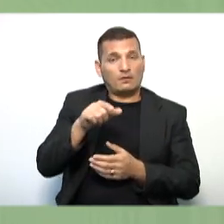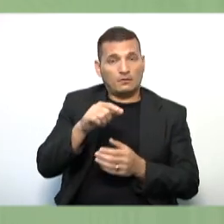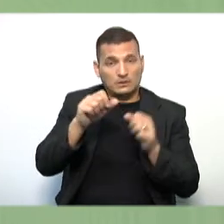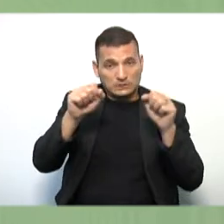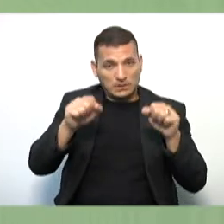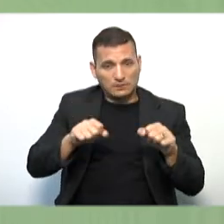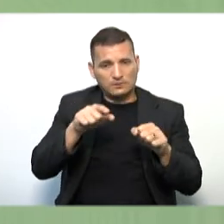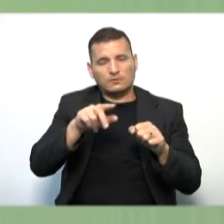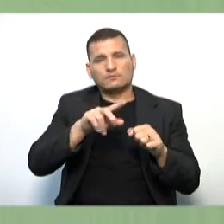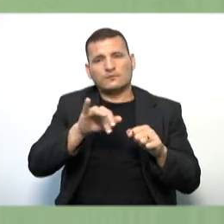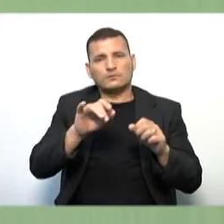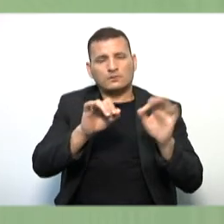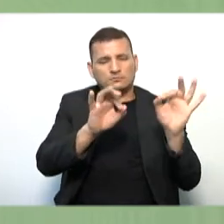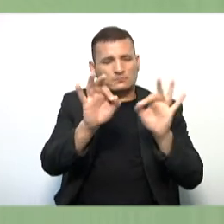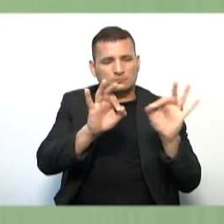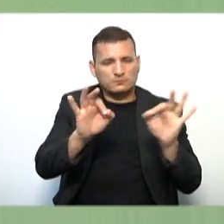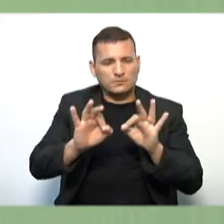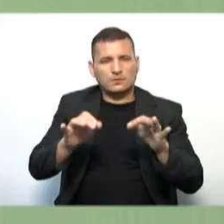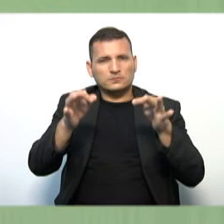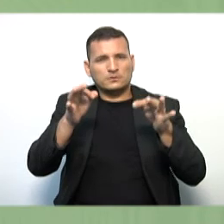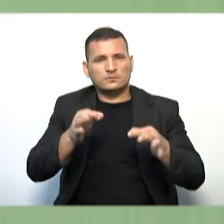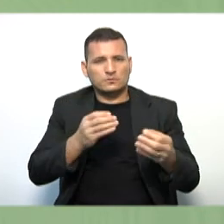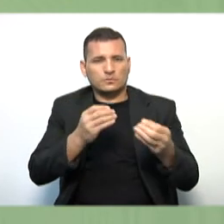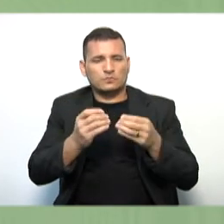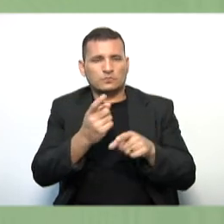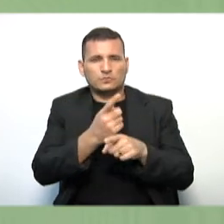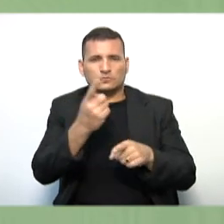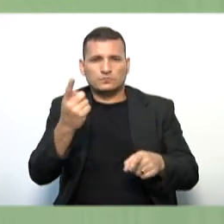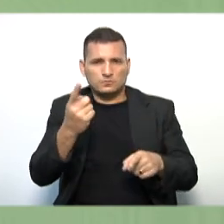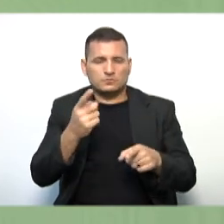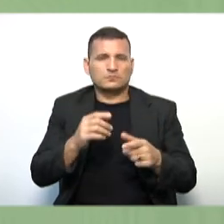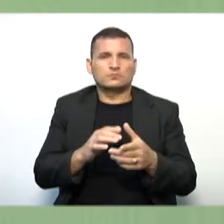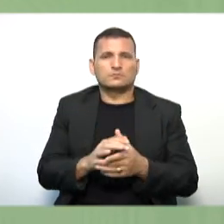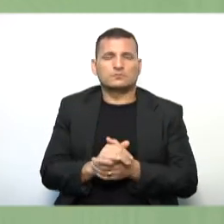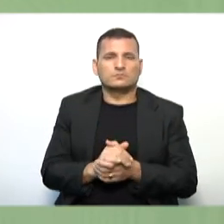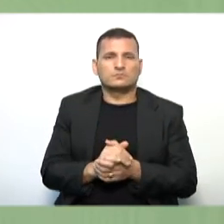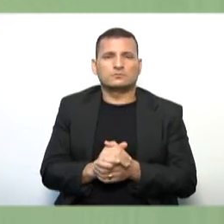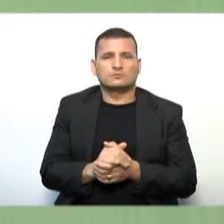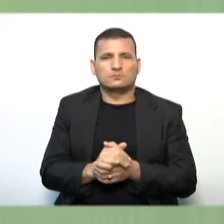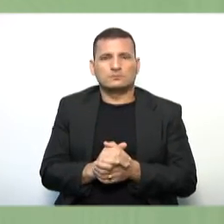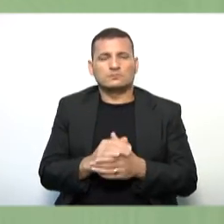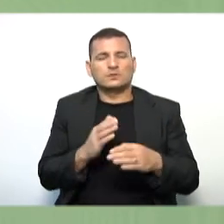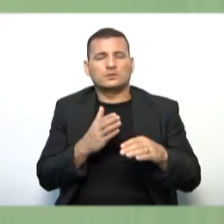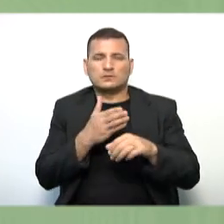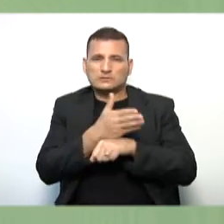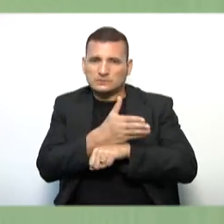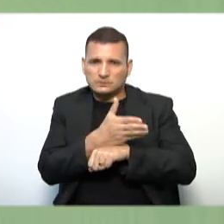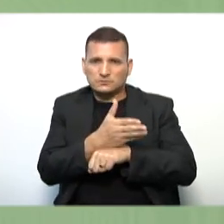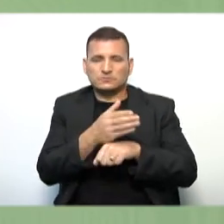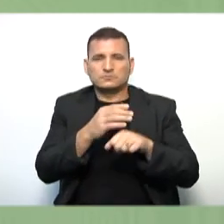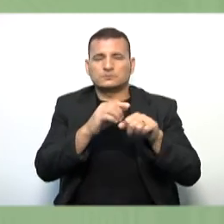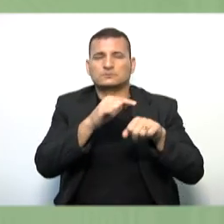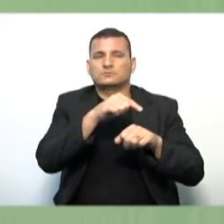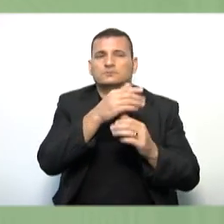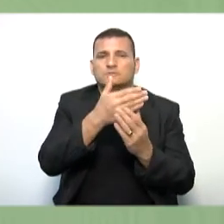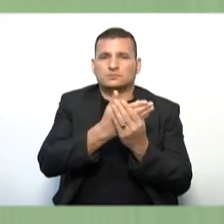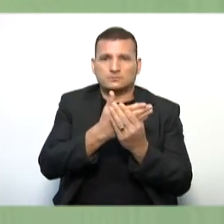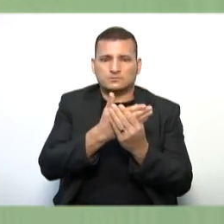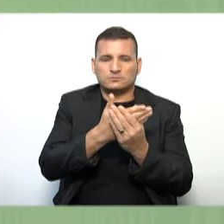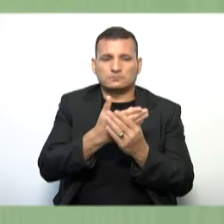a forma correta de localizar e de acessar esses